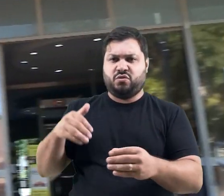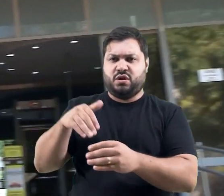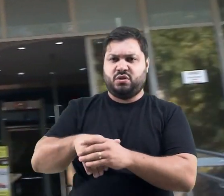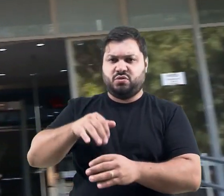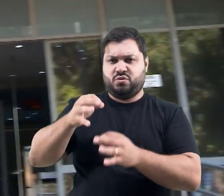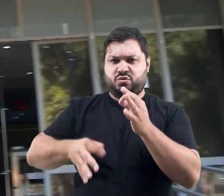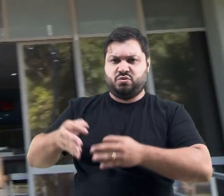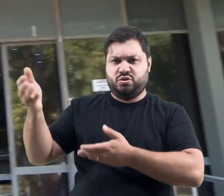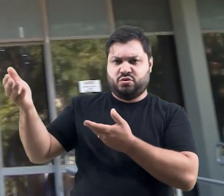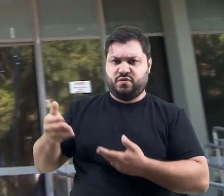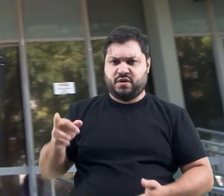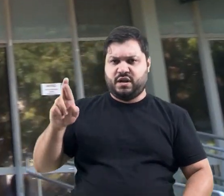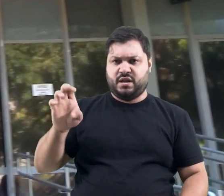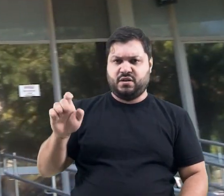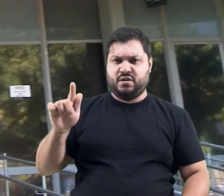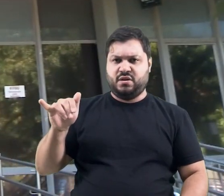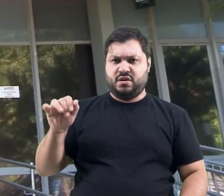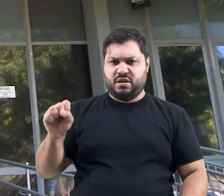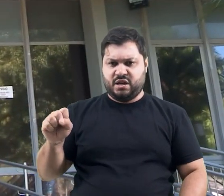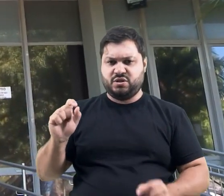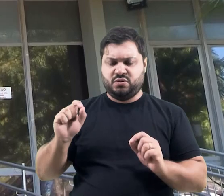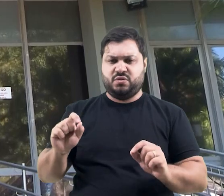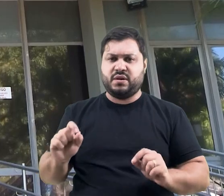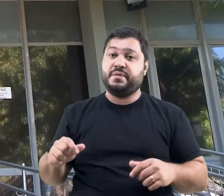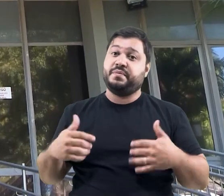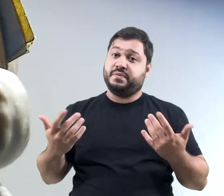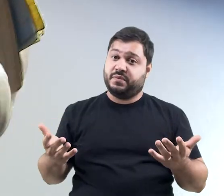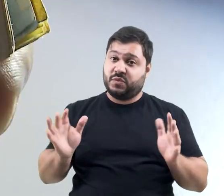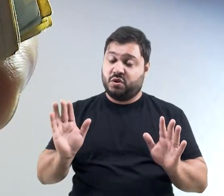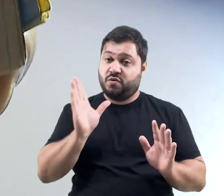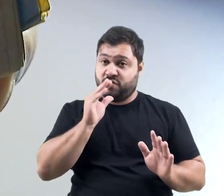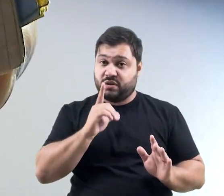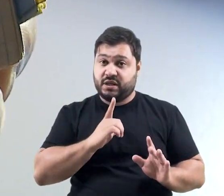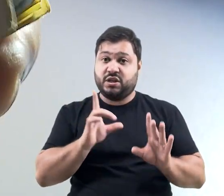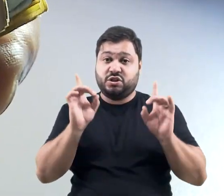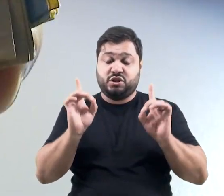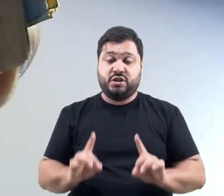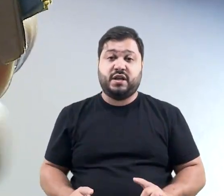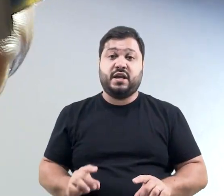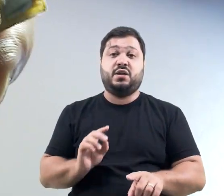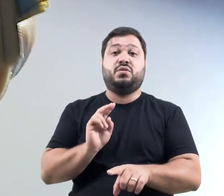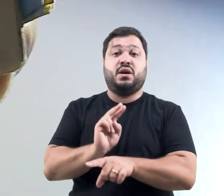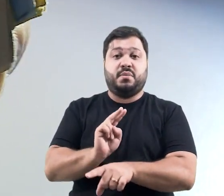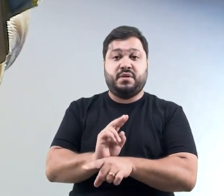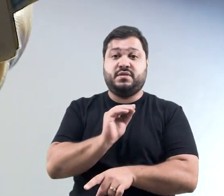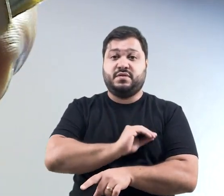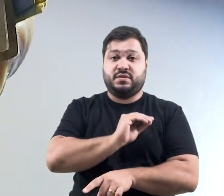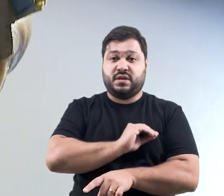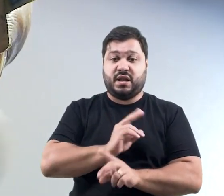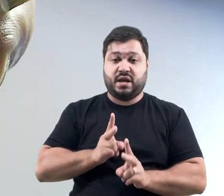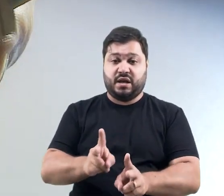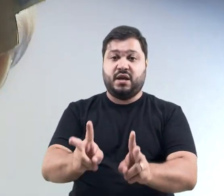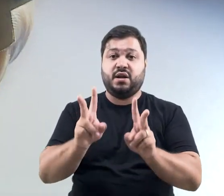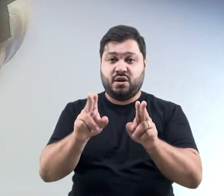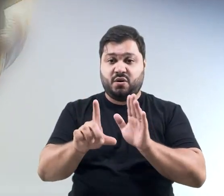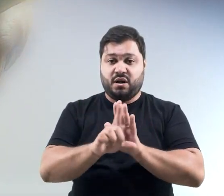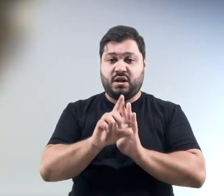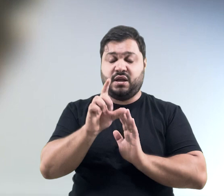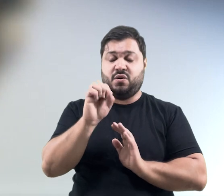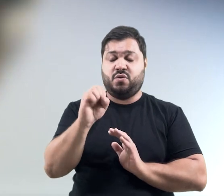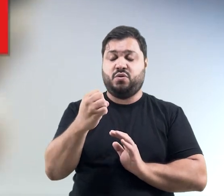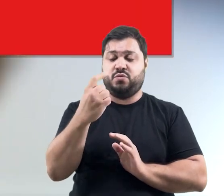do relator, juiz federal convocado Regis de Souza Araújo, foi de que, embora o servidor tenha direito à preservação da